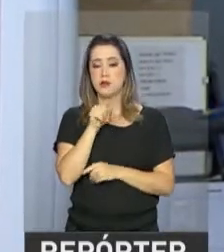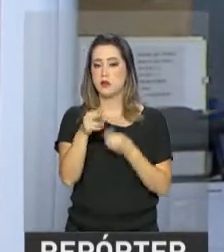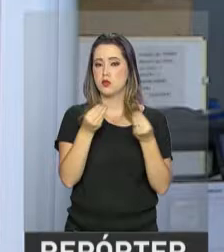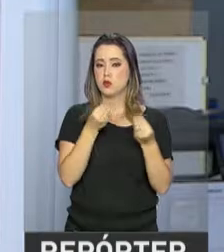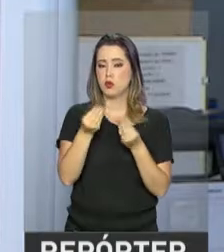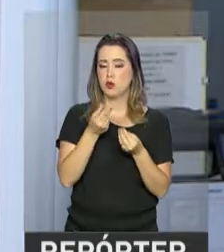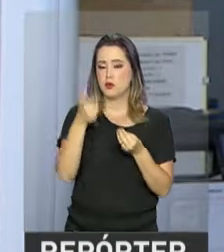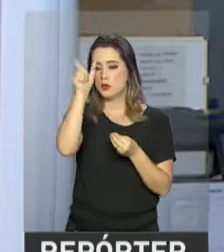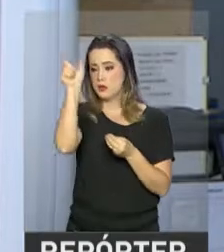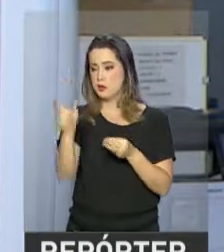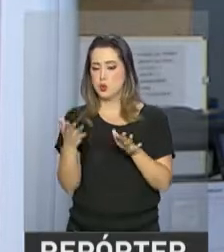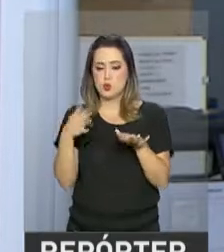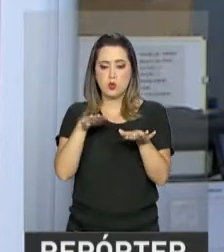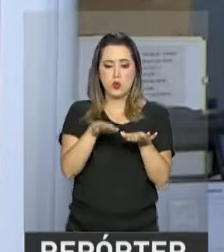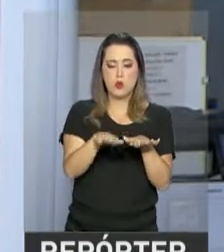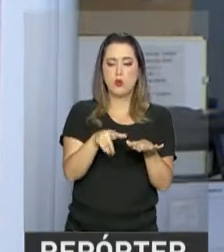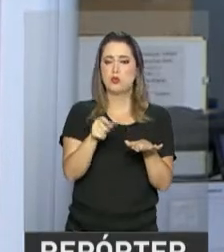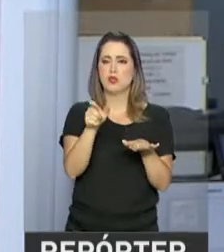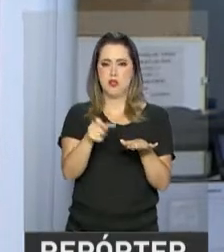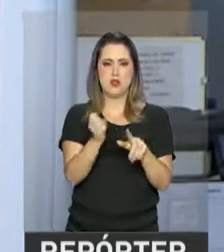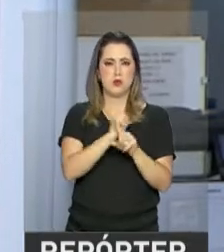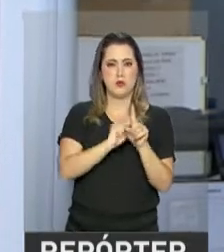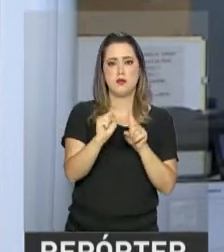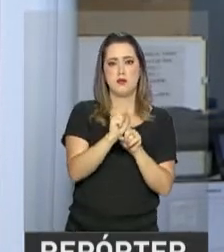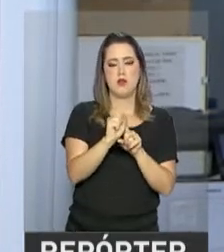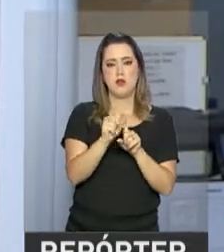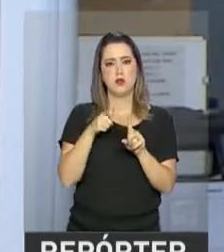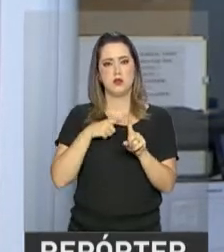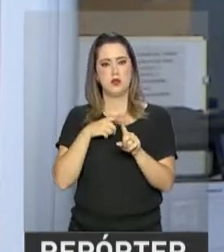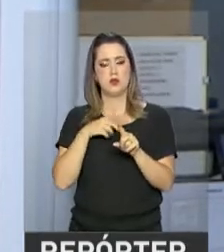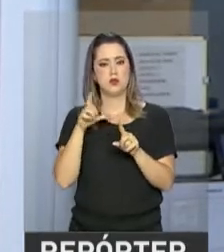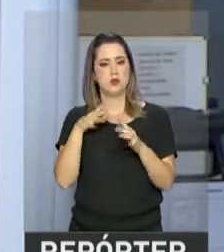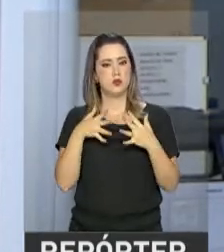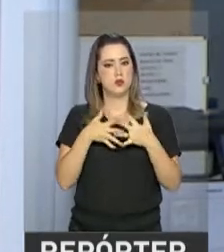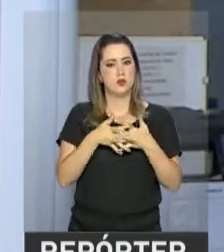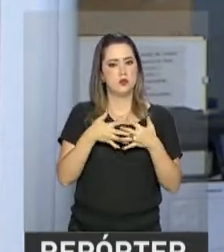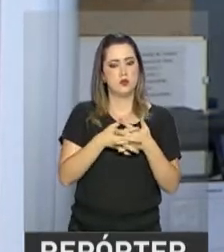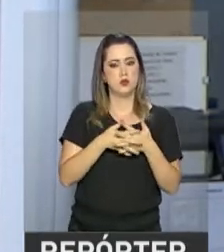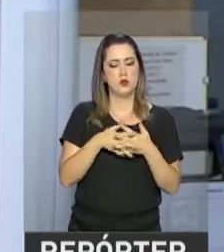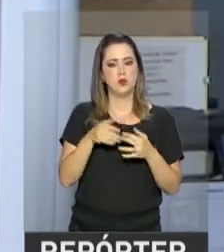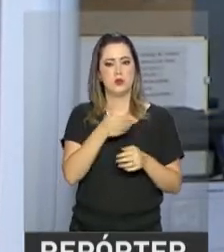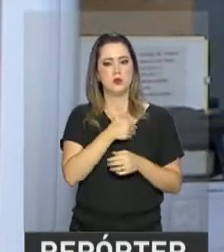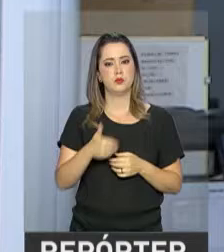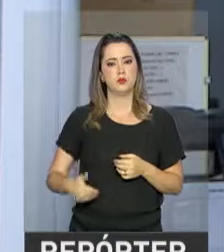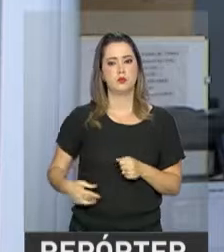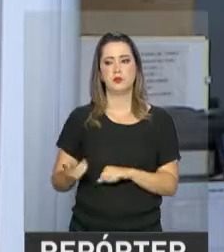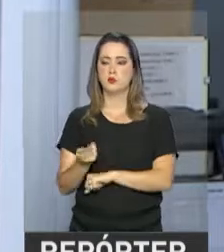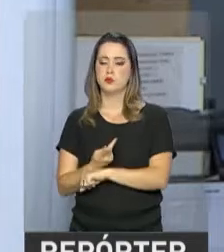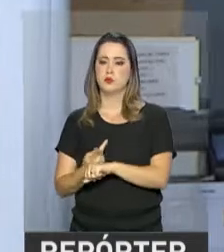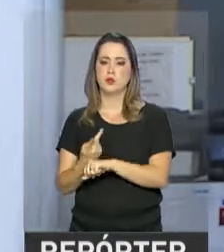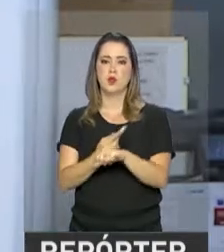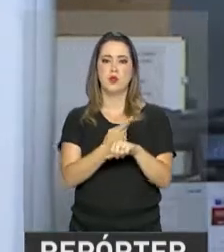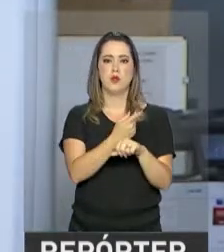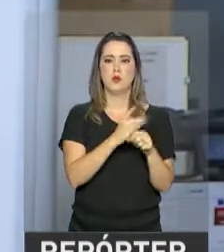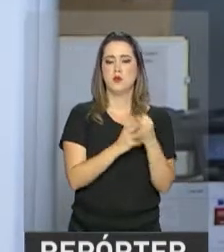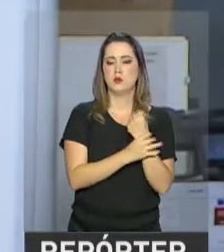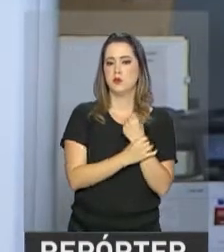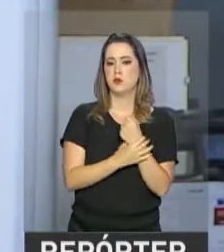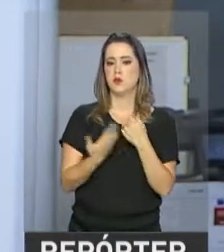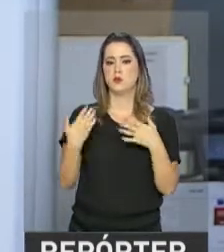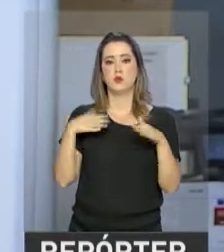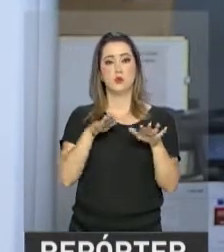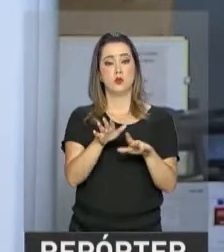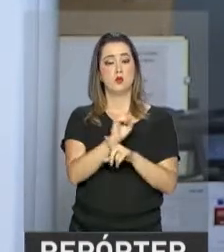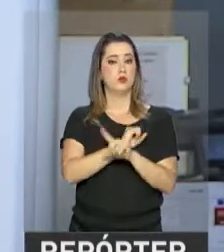estão sendo procuradas é muito complexa porque isso é obriga o estado a buscar formas seguras de reinserção